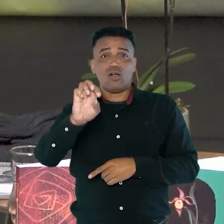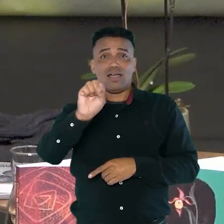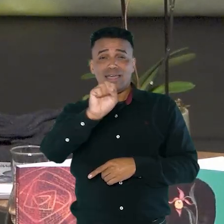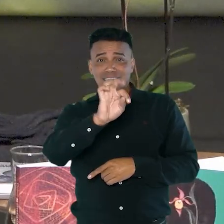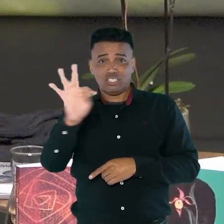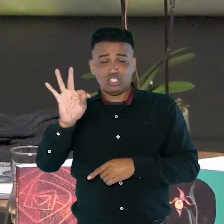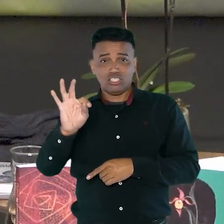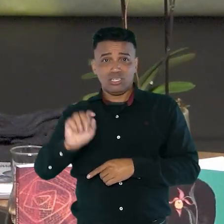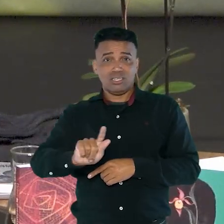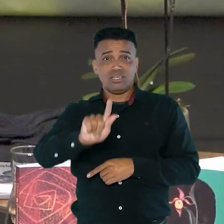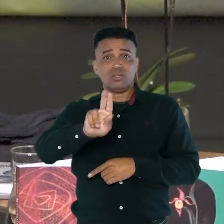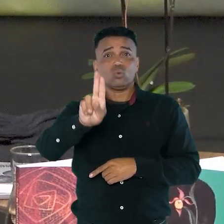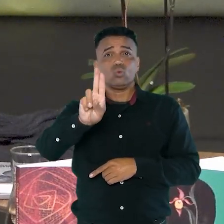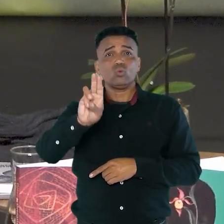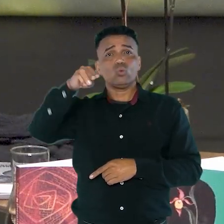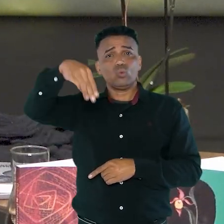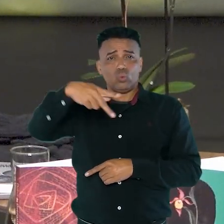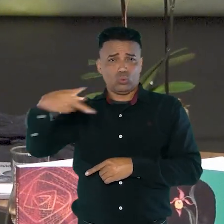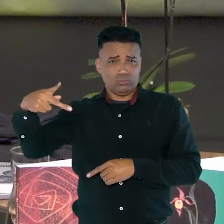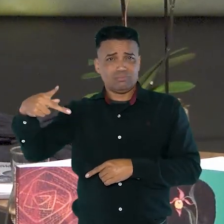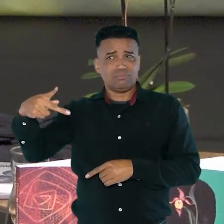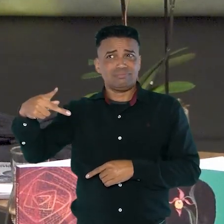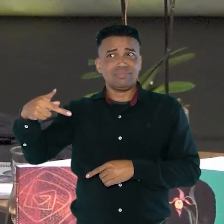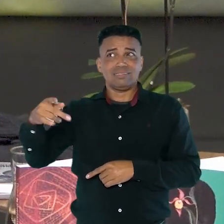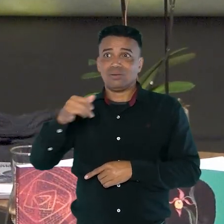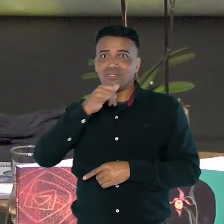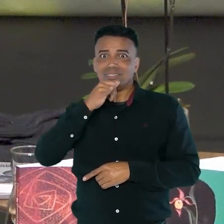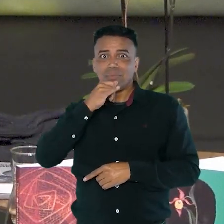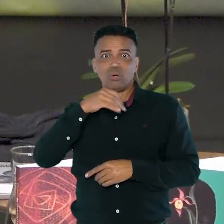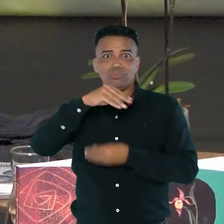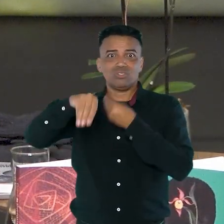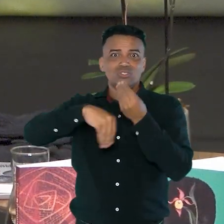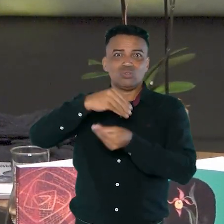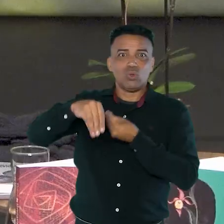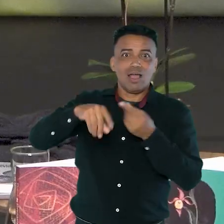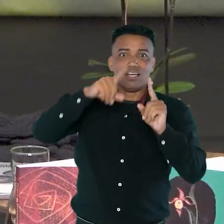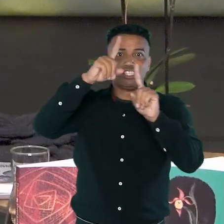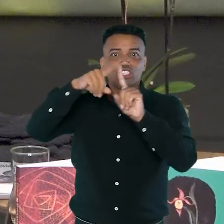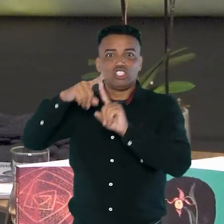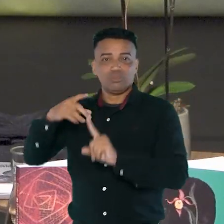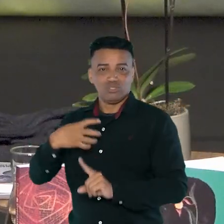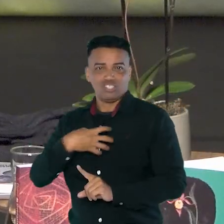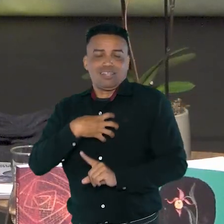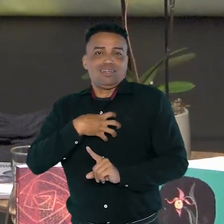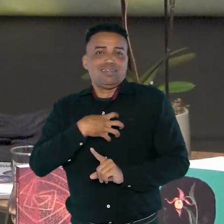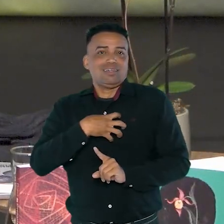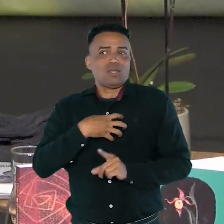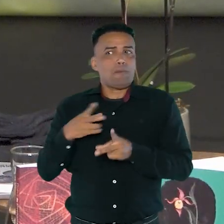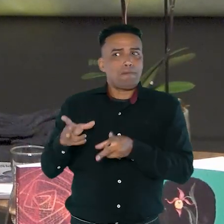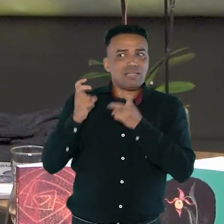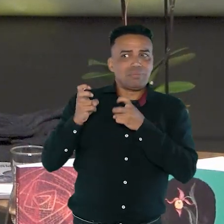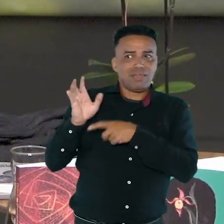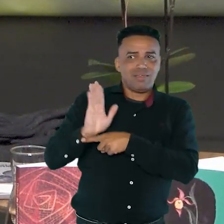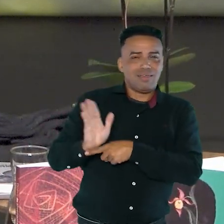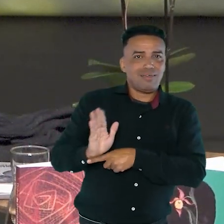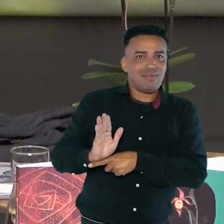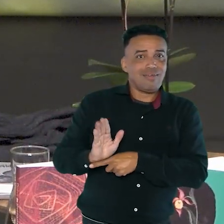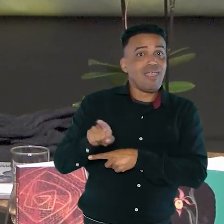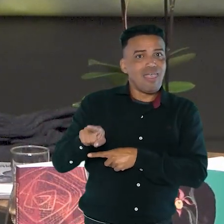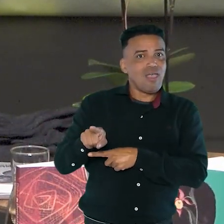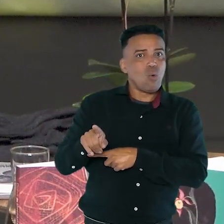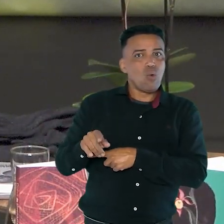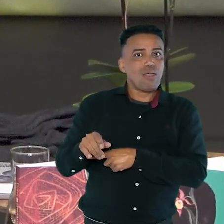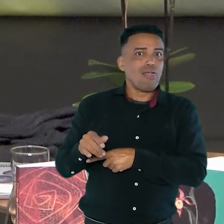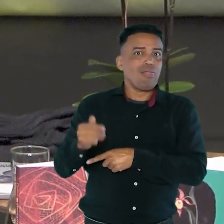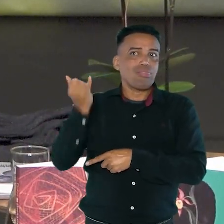e que tinha um quê de idiota do Dostoiévski. E eu percebi, através desse filme, que eu era